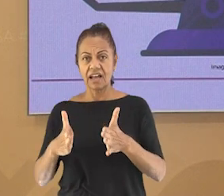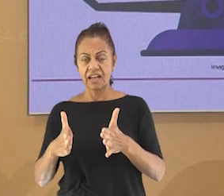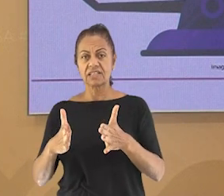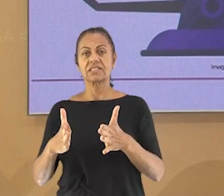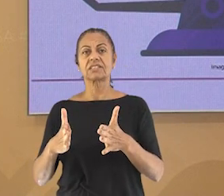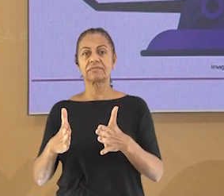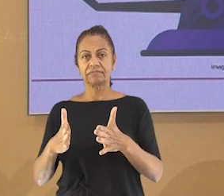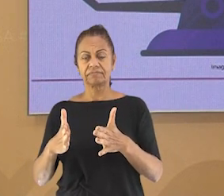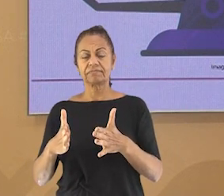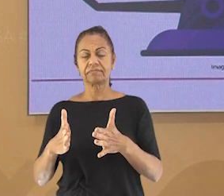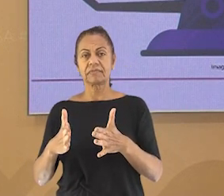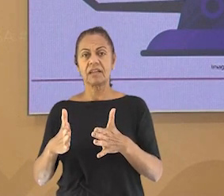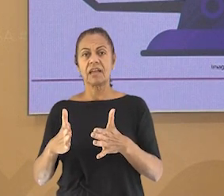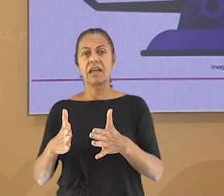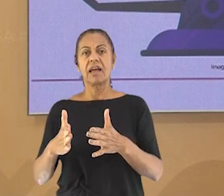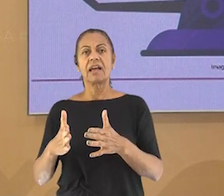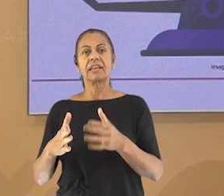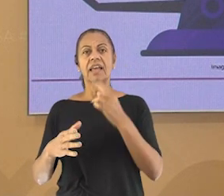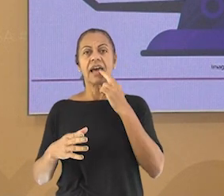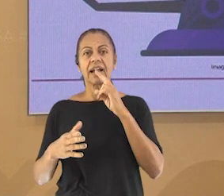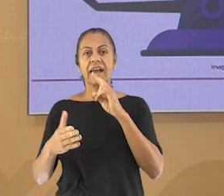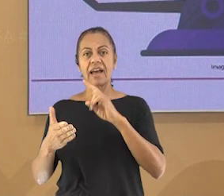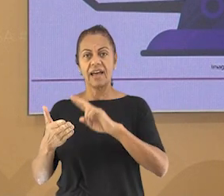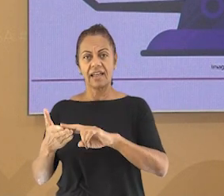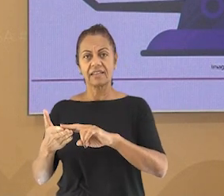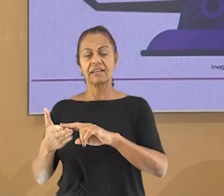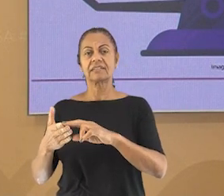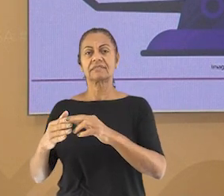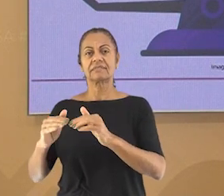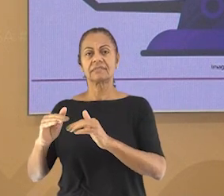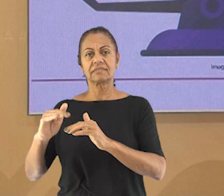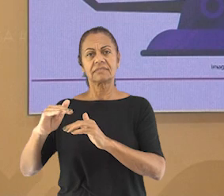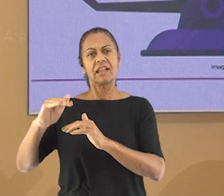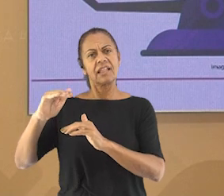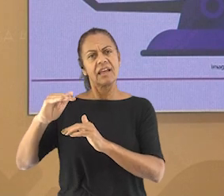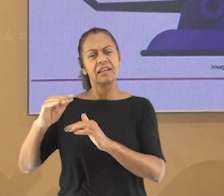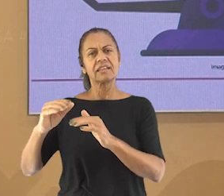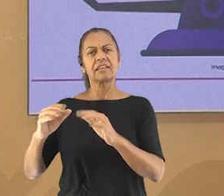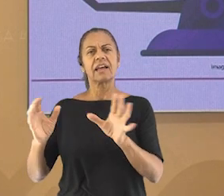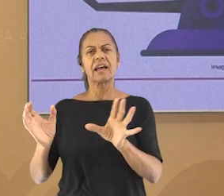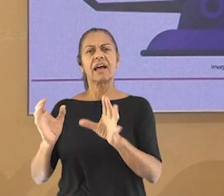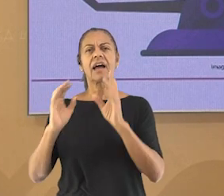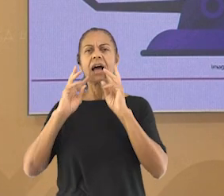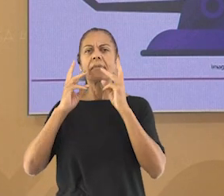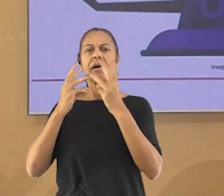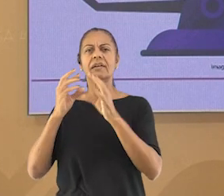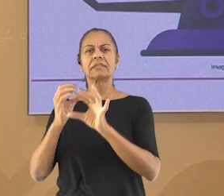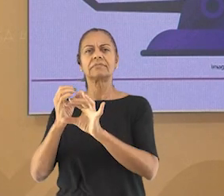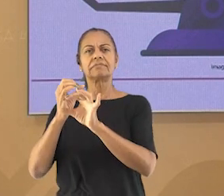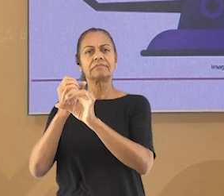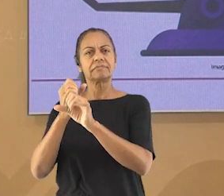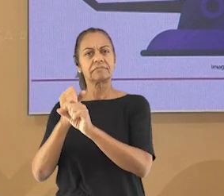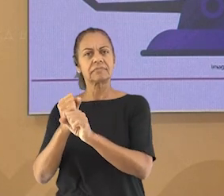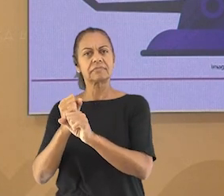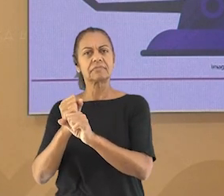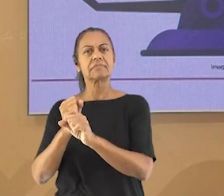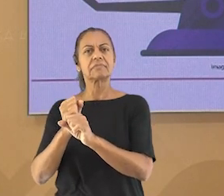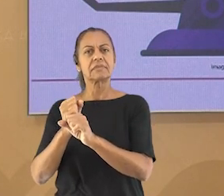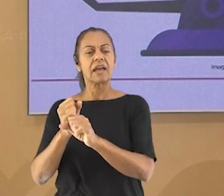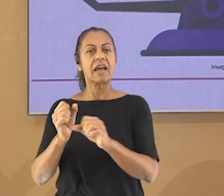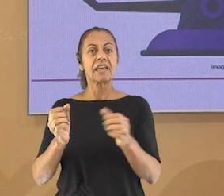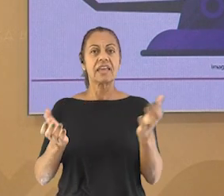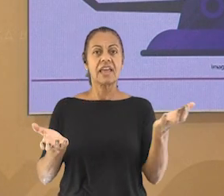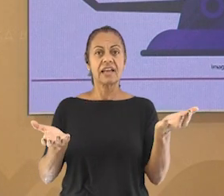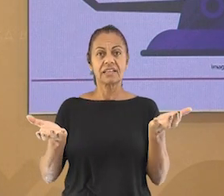caixa e as cartas têm a mesma massa dos pesos, matematicamente dizemos que a massa dos